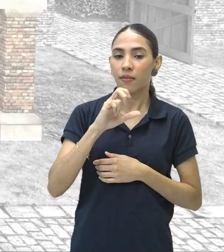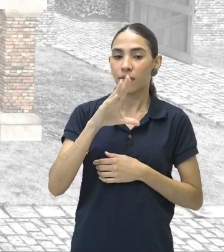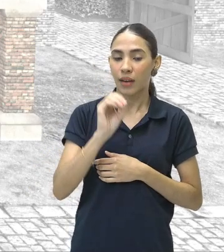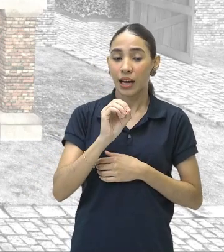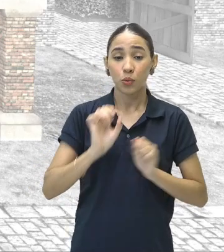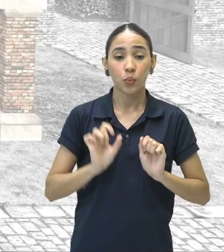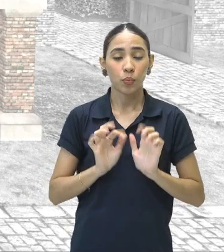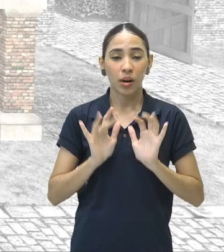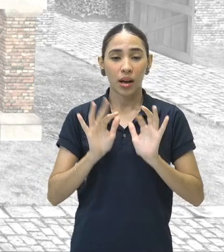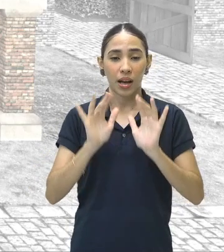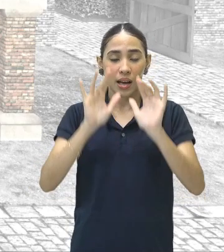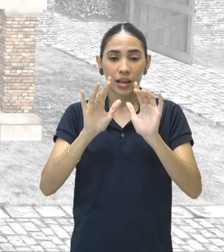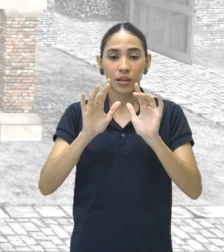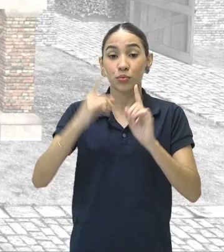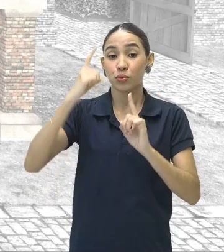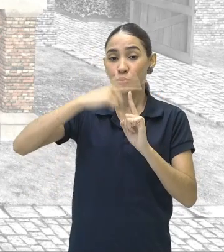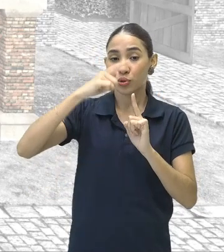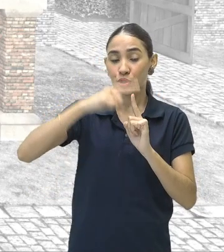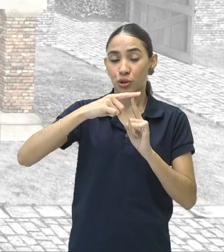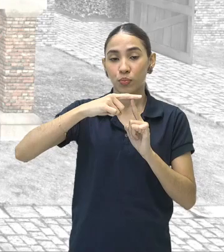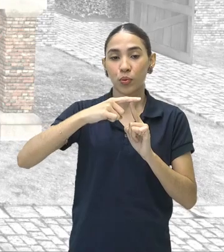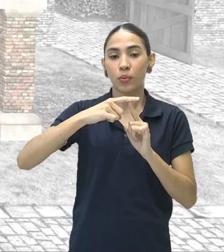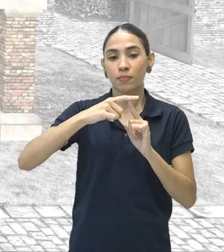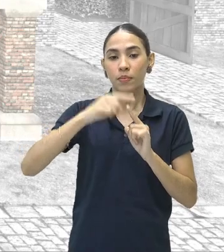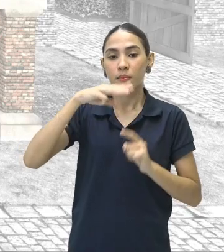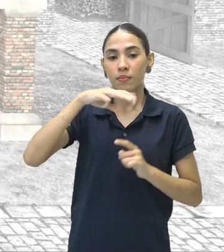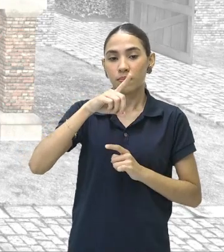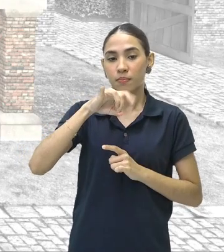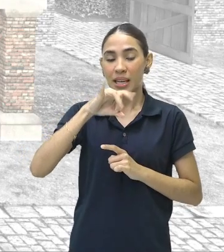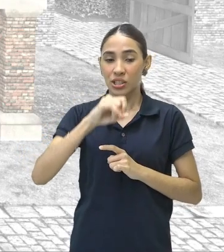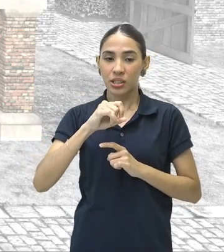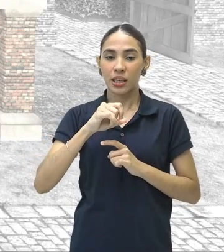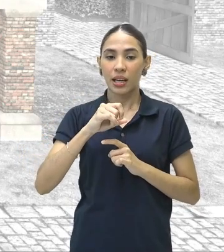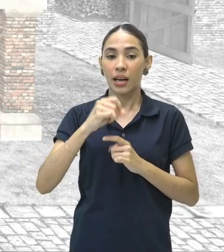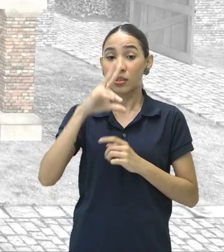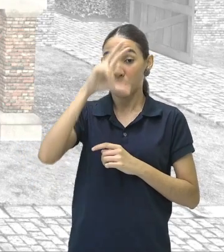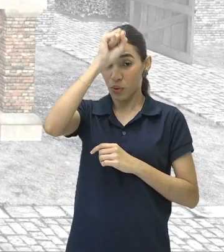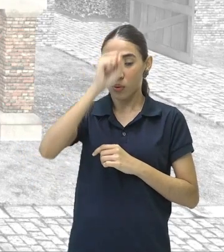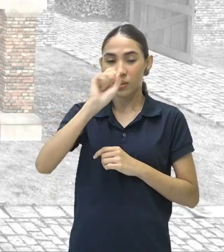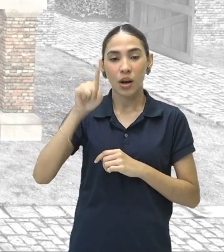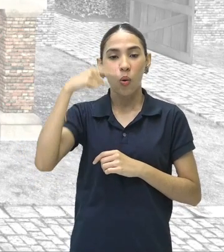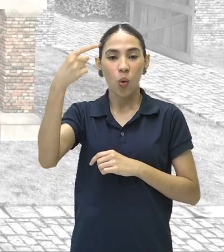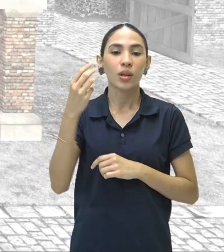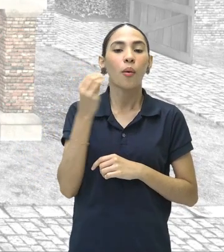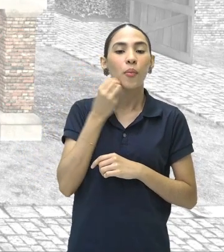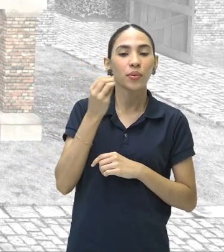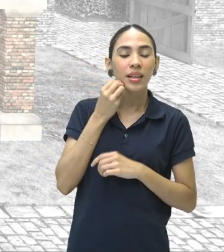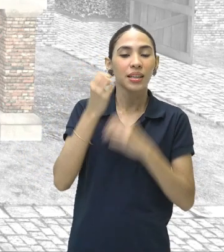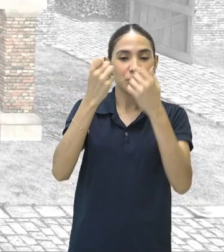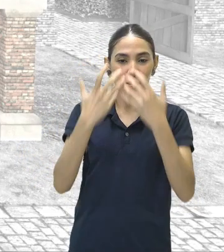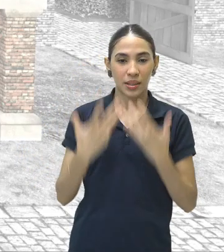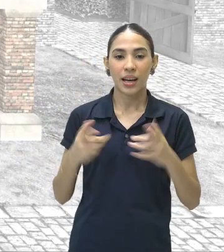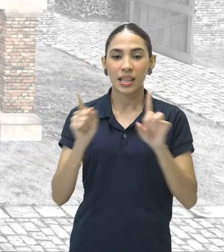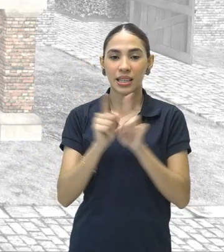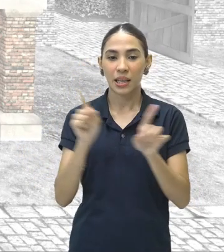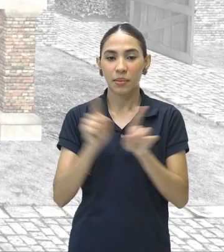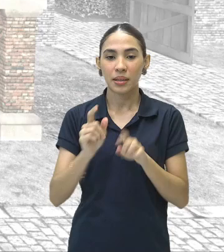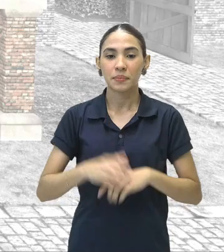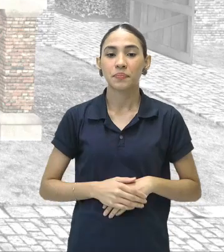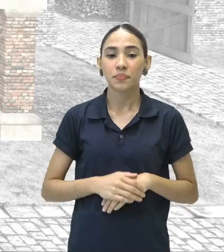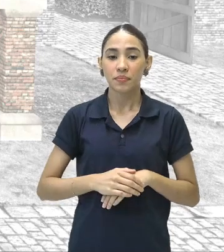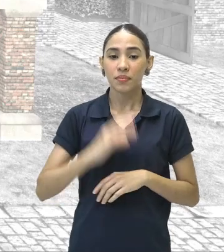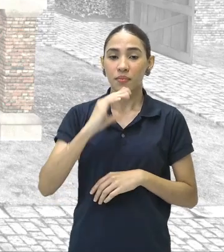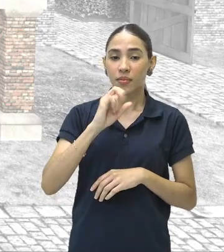como medida de potência. Então, eu deixo para você, para uma outra oportunidade, falarmos aí sobre o